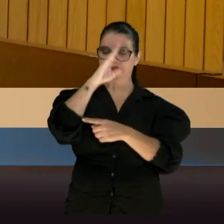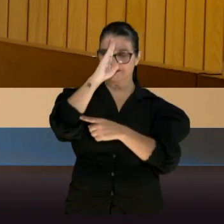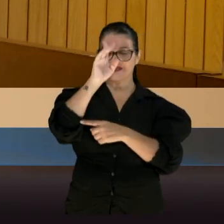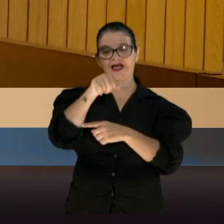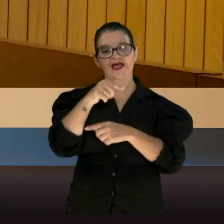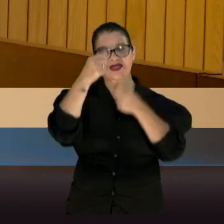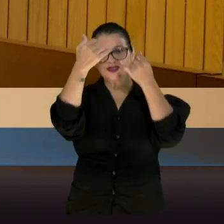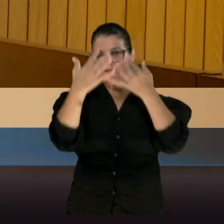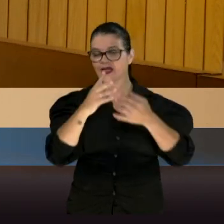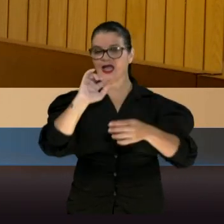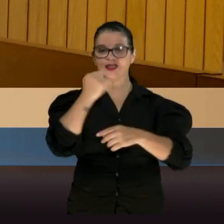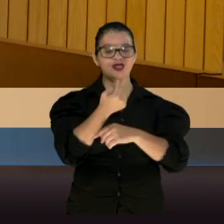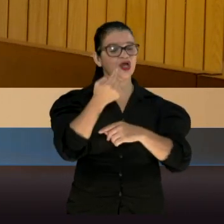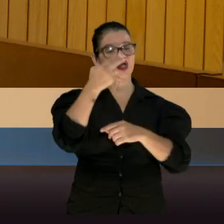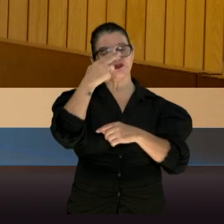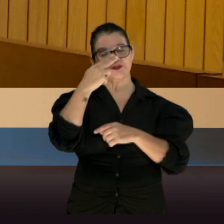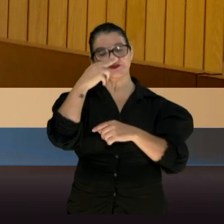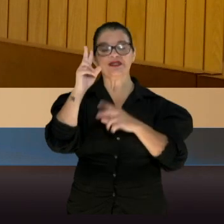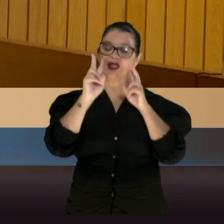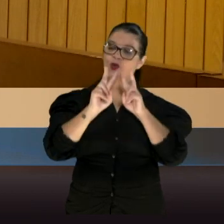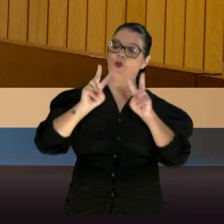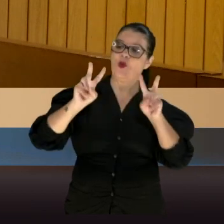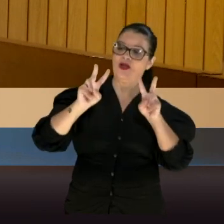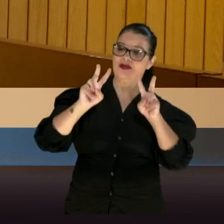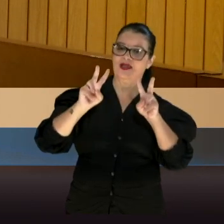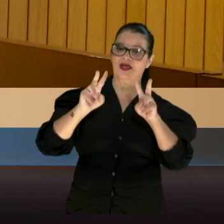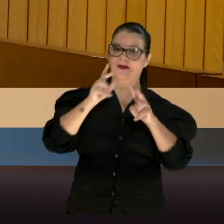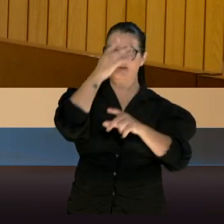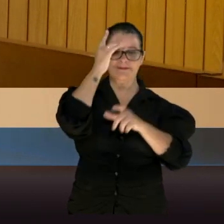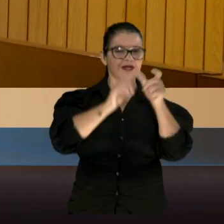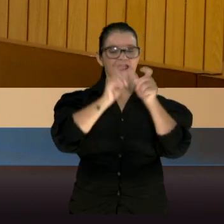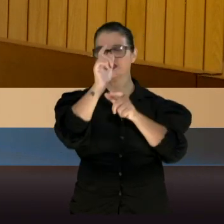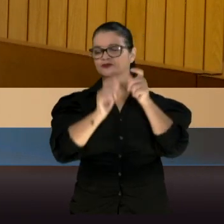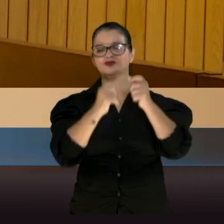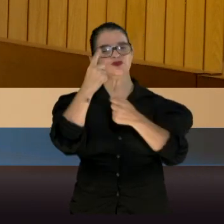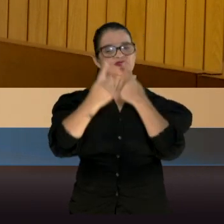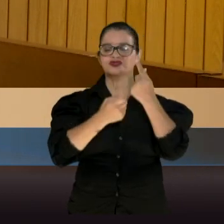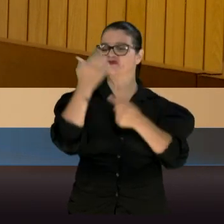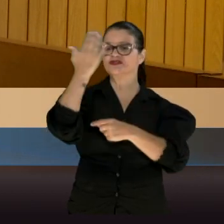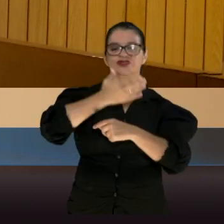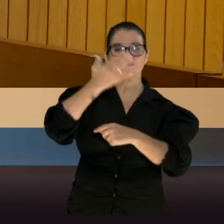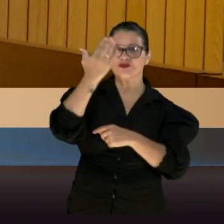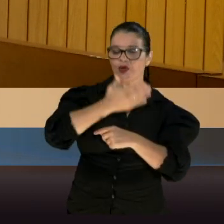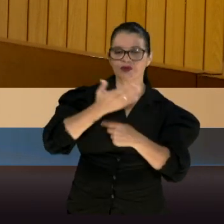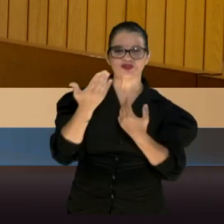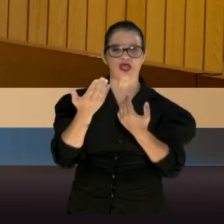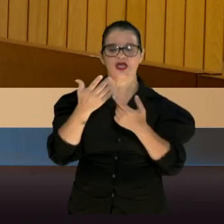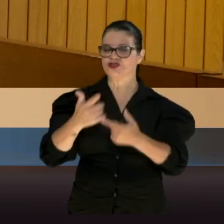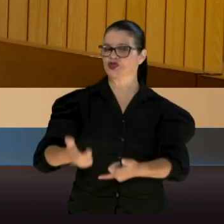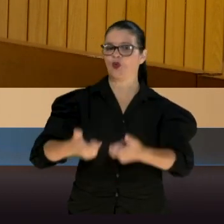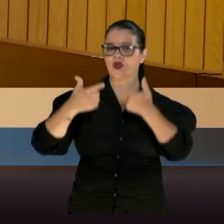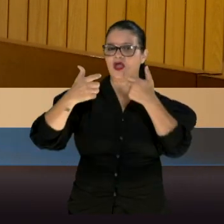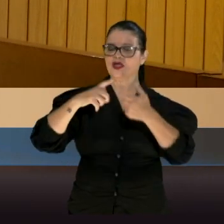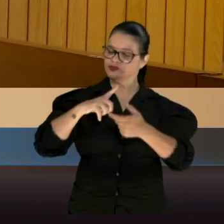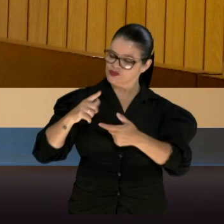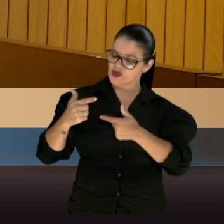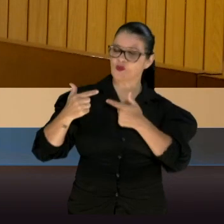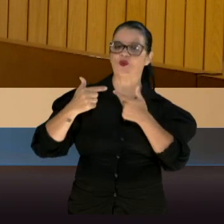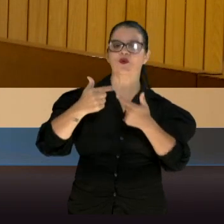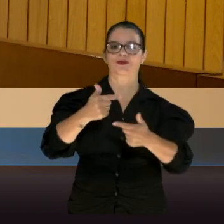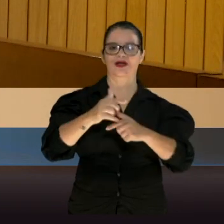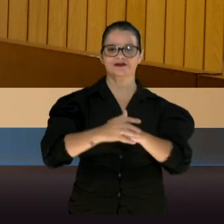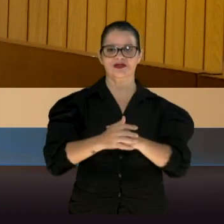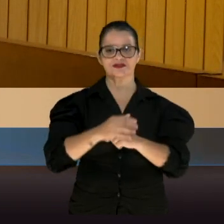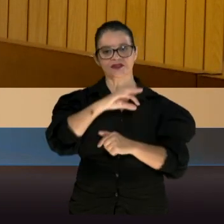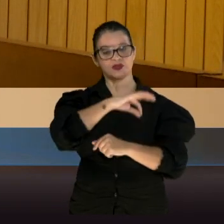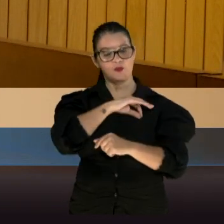é ter o olhar, não é, para aqueles que muitas vezes não são enxergados, não é? São guerreiros, são combatentes,